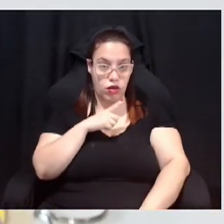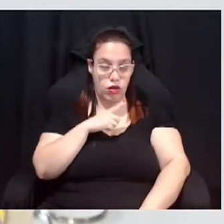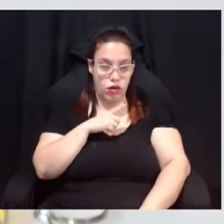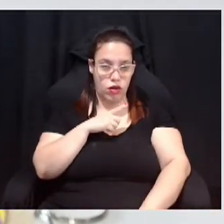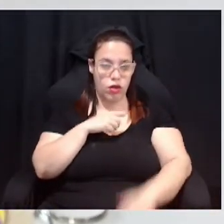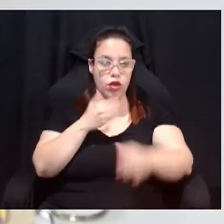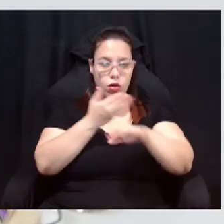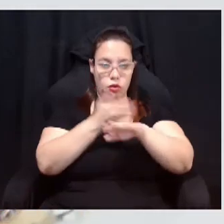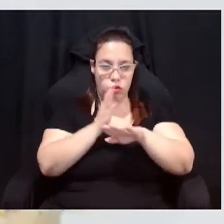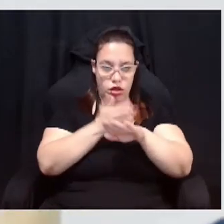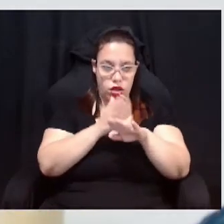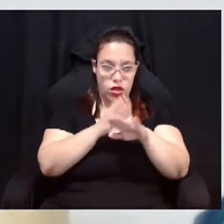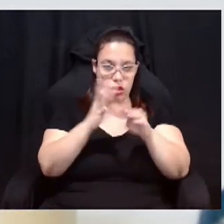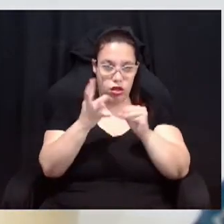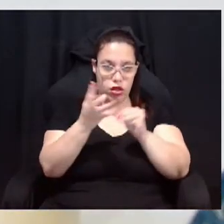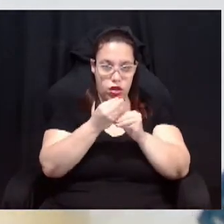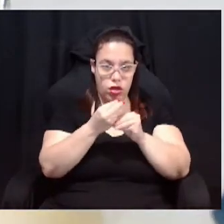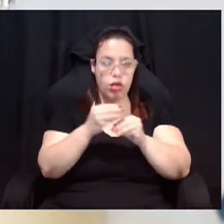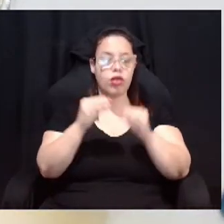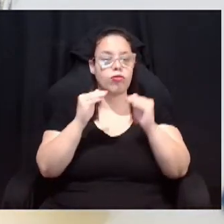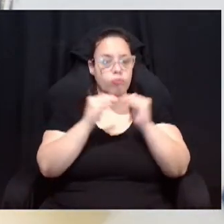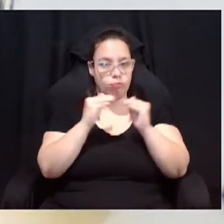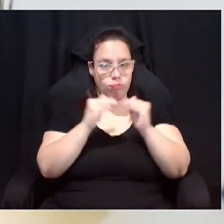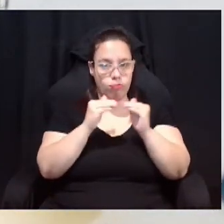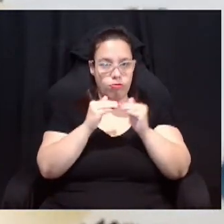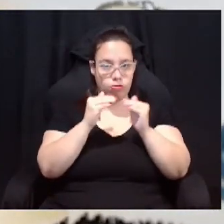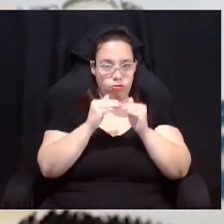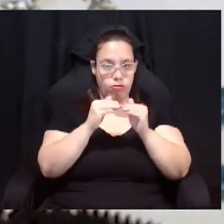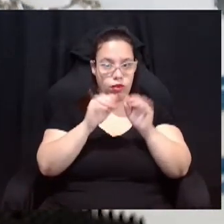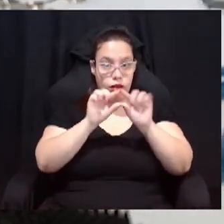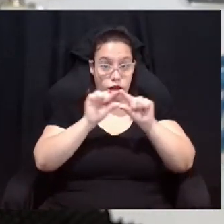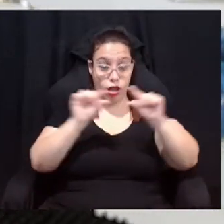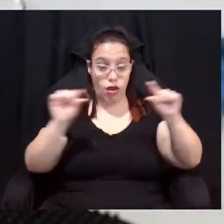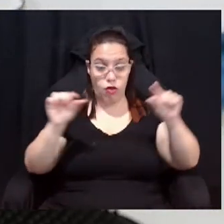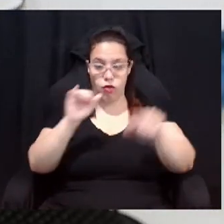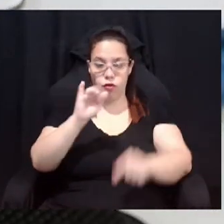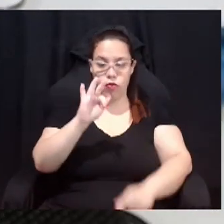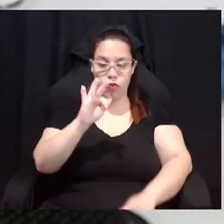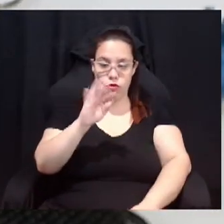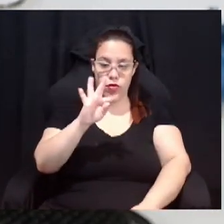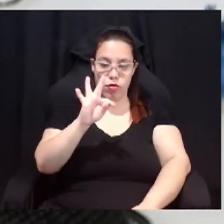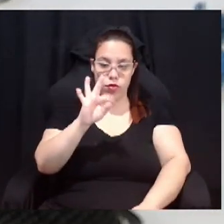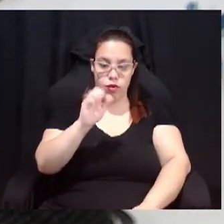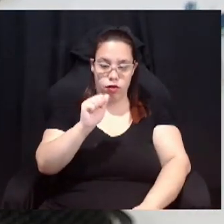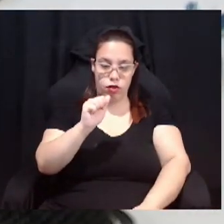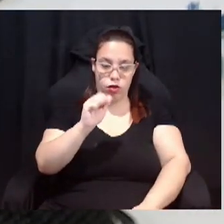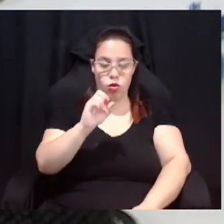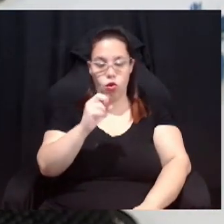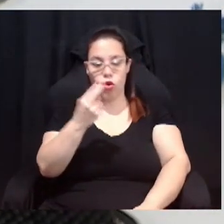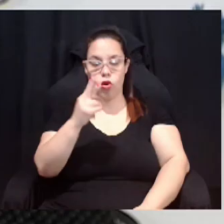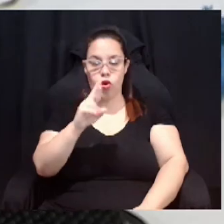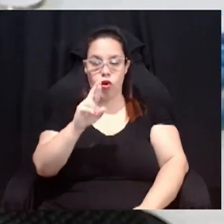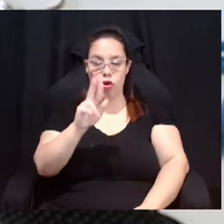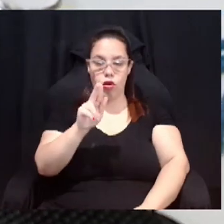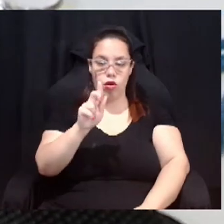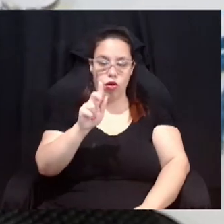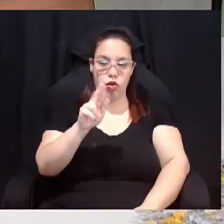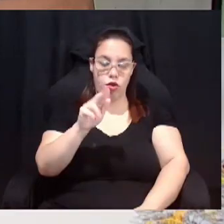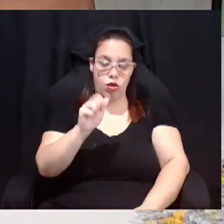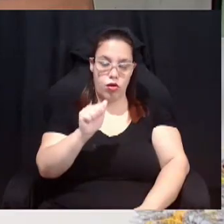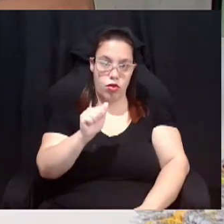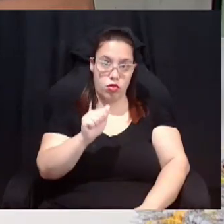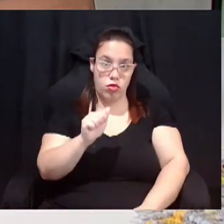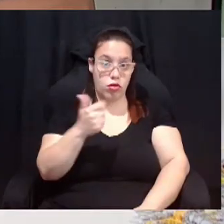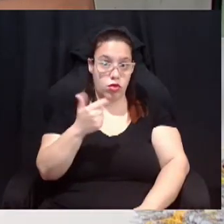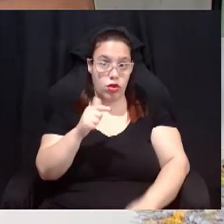no artesanato, com certeza vai ter a fita métrica ou uma régua em casa. Se você não tem a fita métrica, pega a